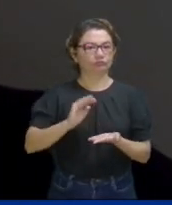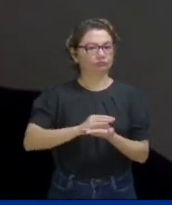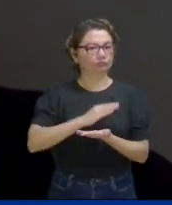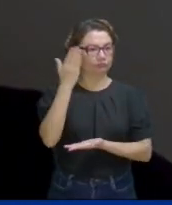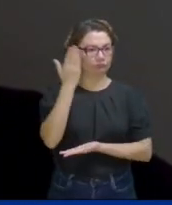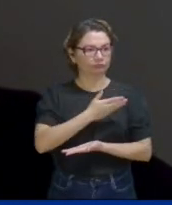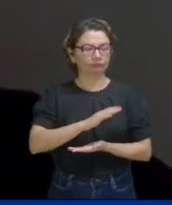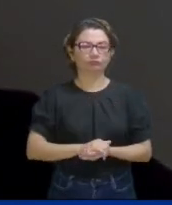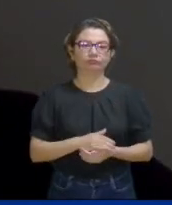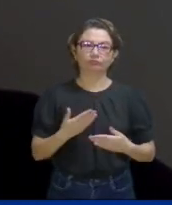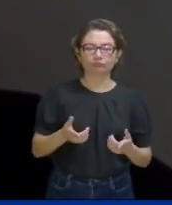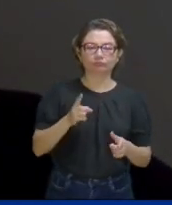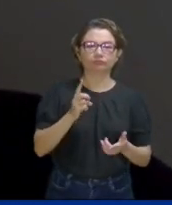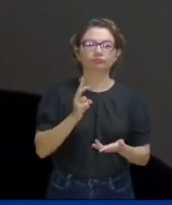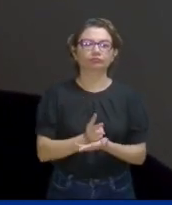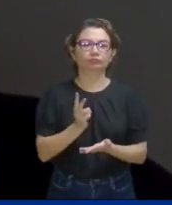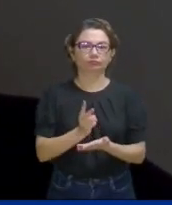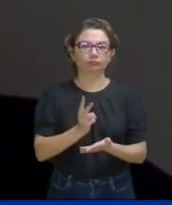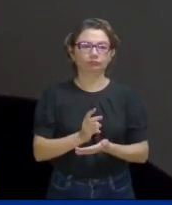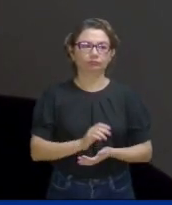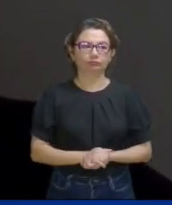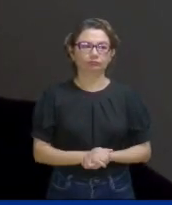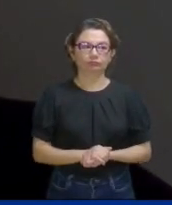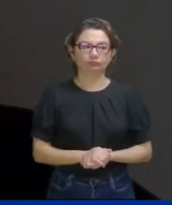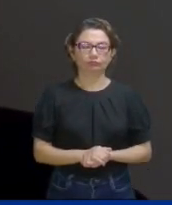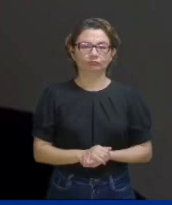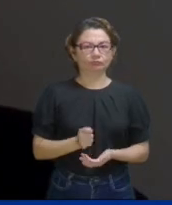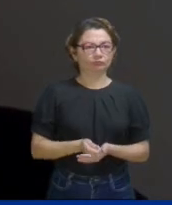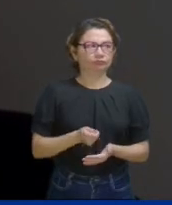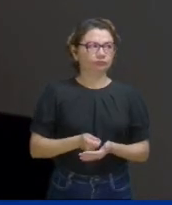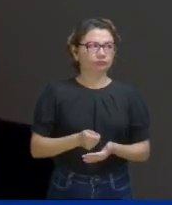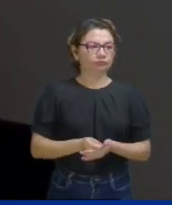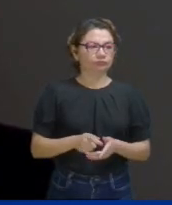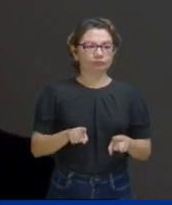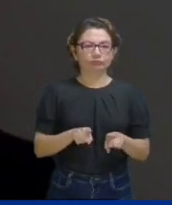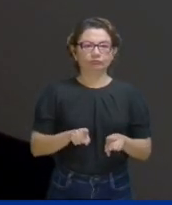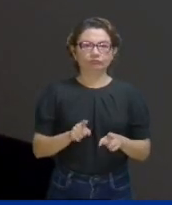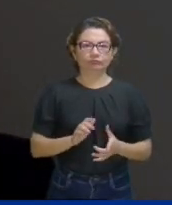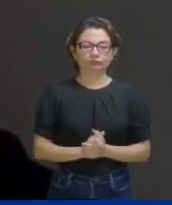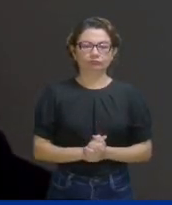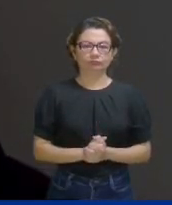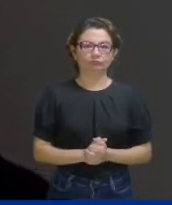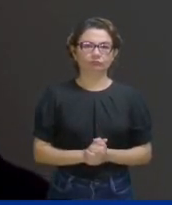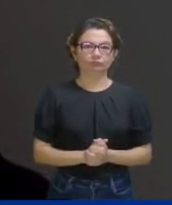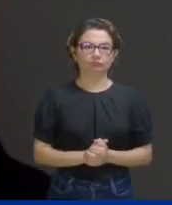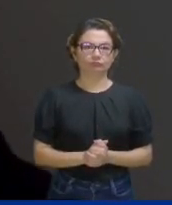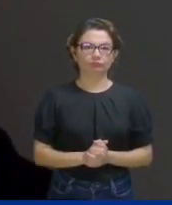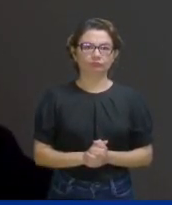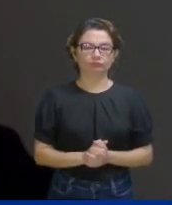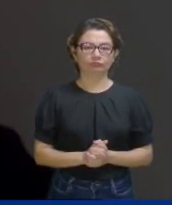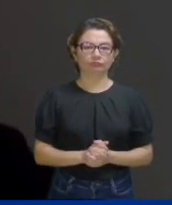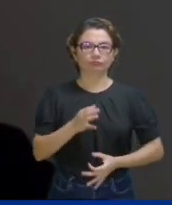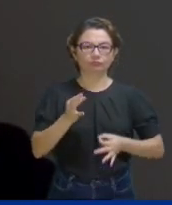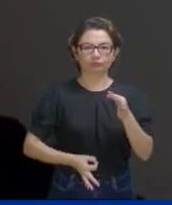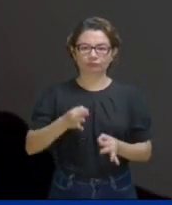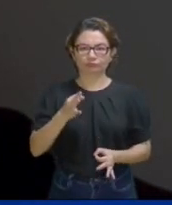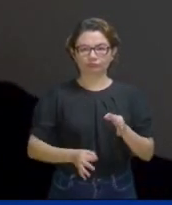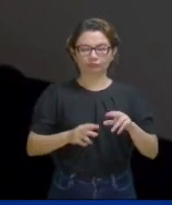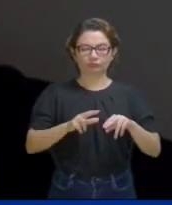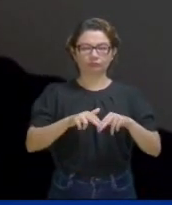contas número do eleitorais. processo Manteve-se inerte 00617, quanto à obrigação perdão, junto à ética de o que impõe o